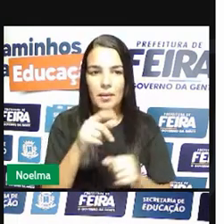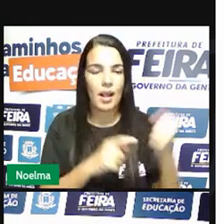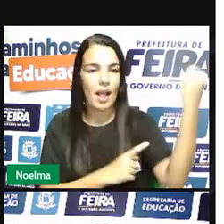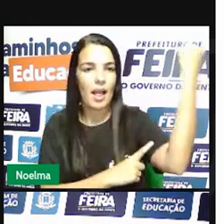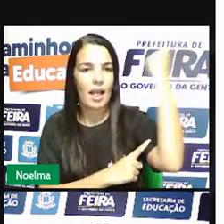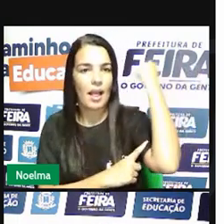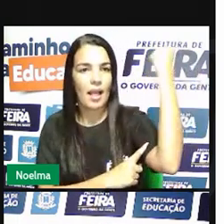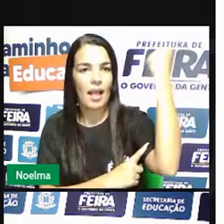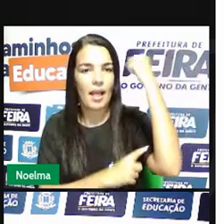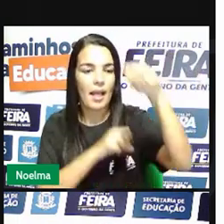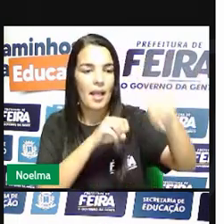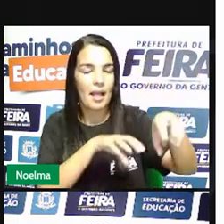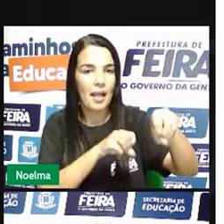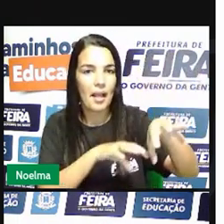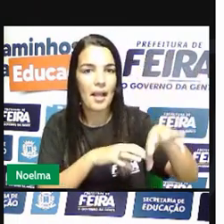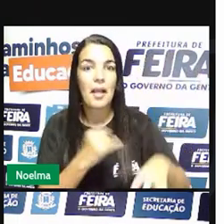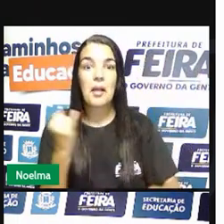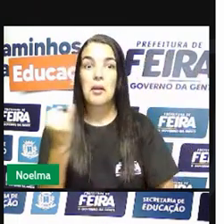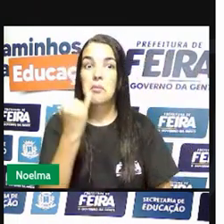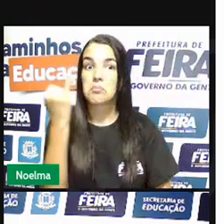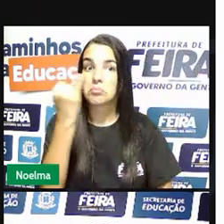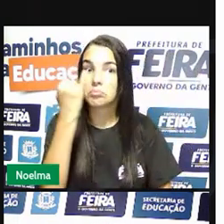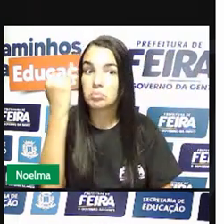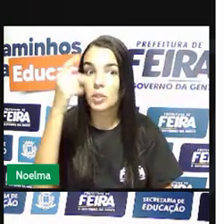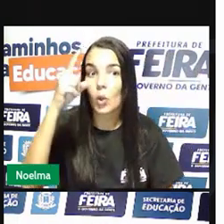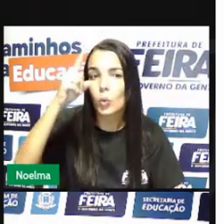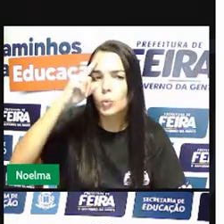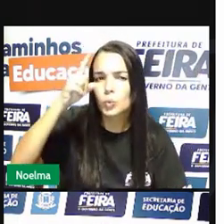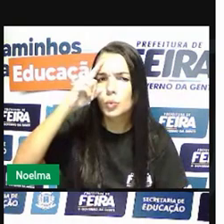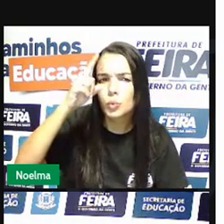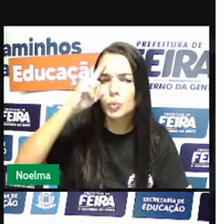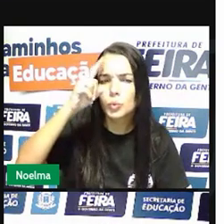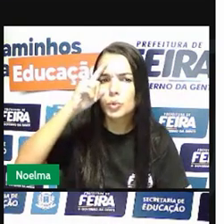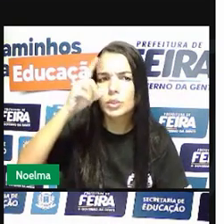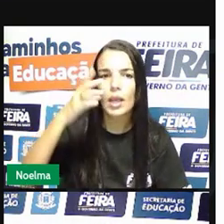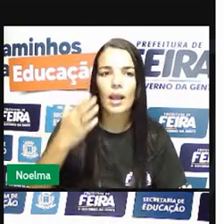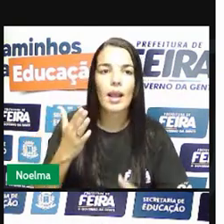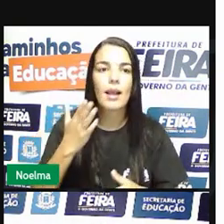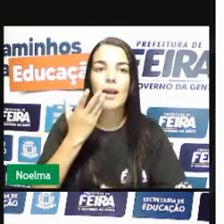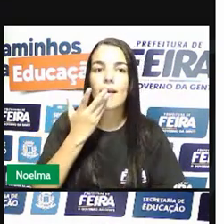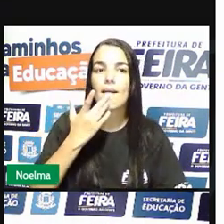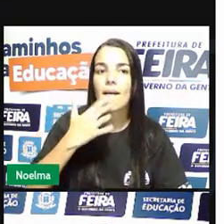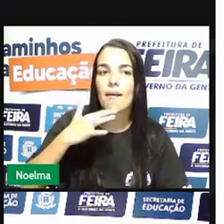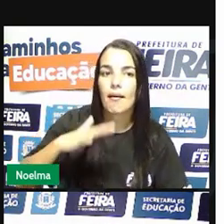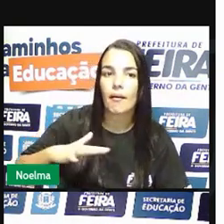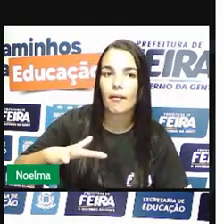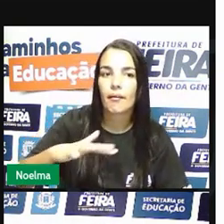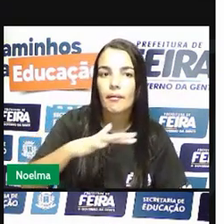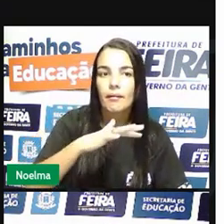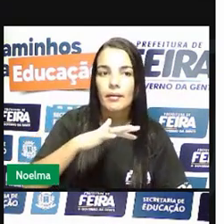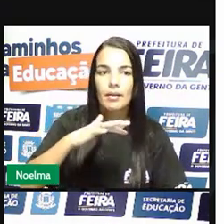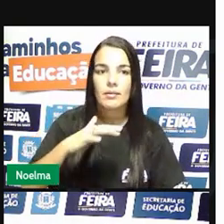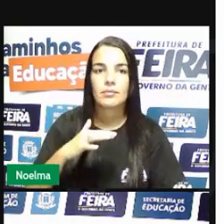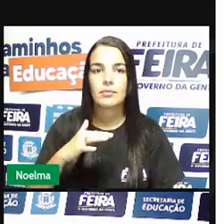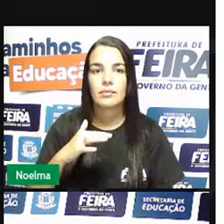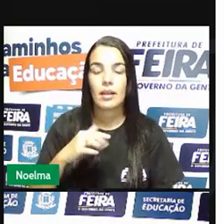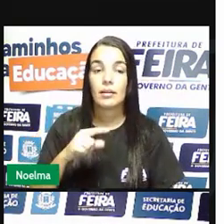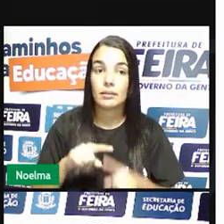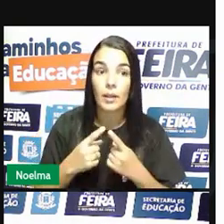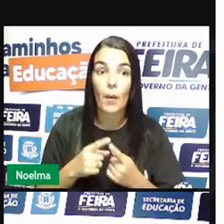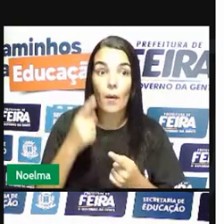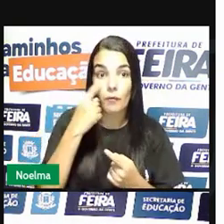é um componente importante na rotina das crianças. Olha como é que eu comecei essa redação. A educação física é